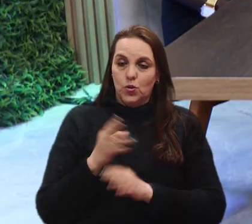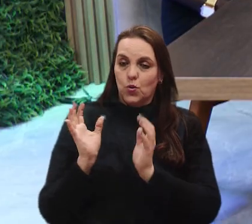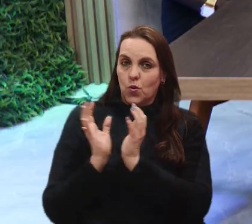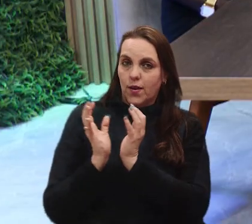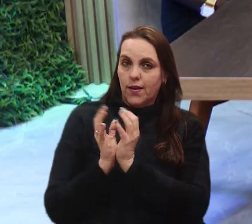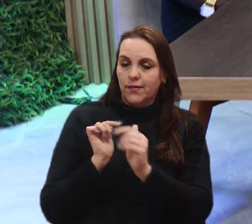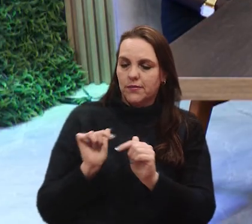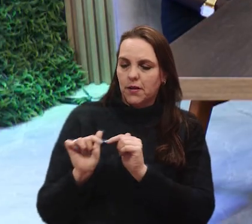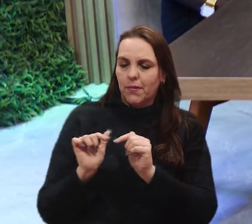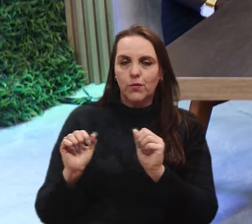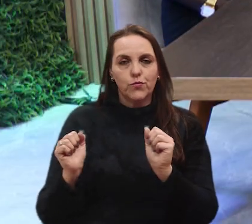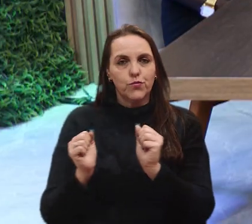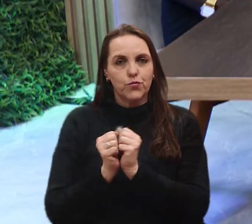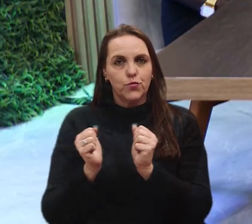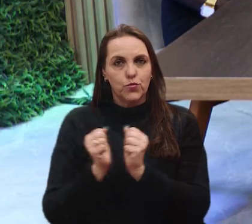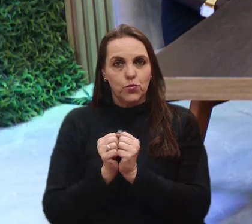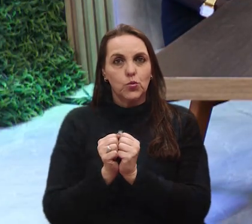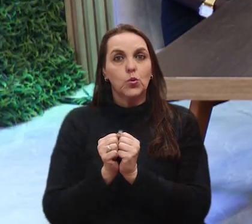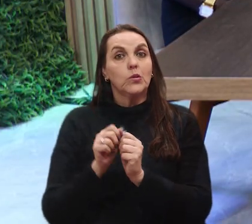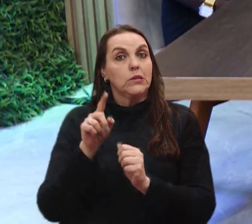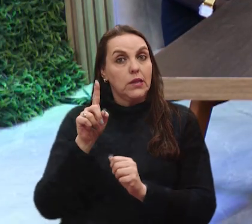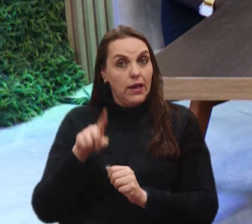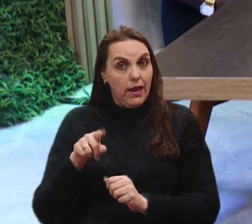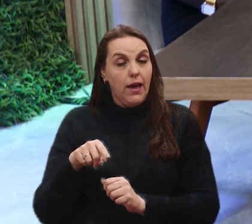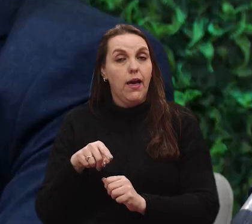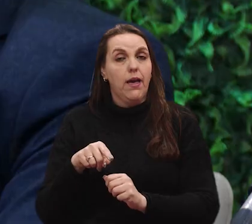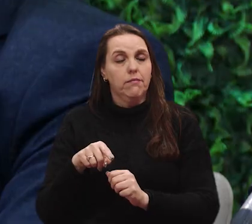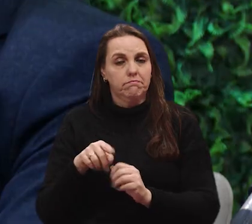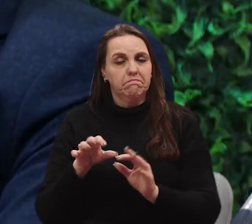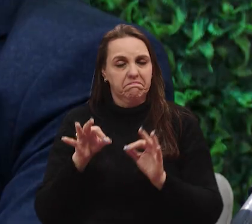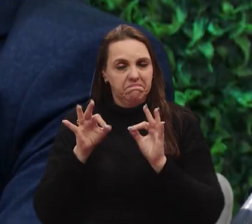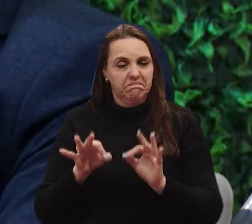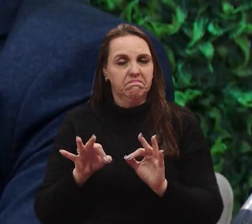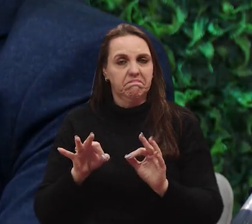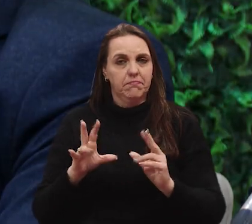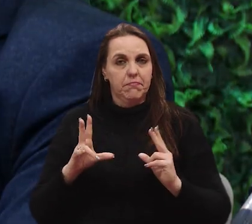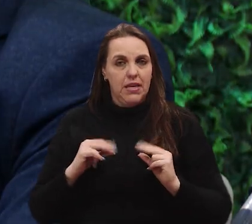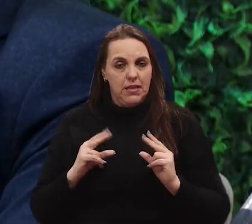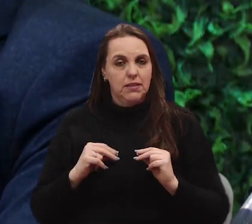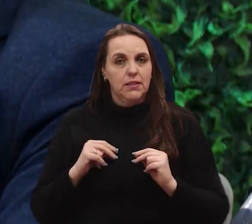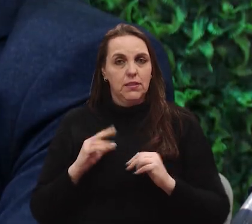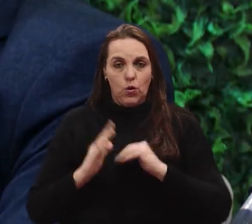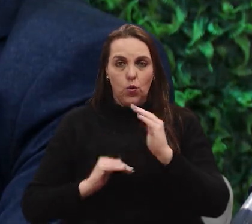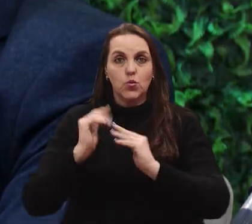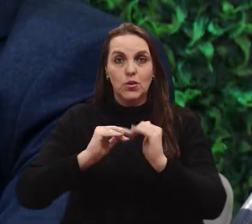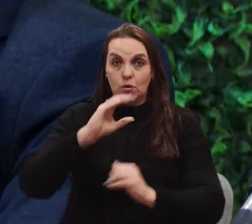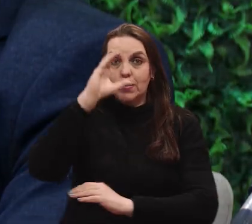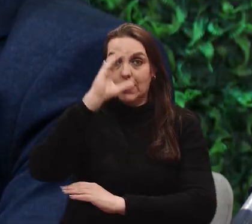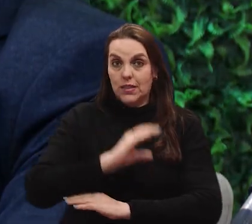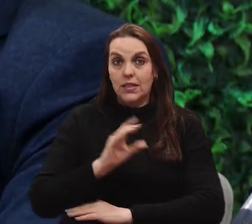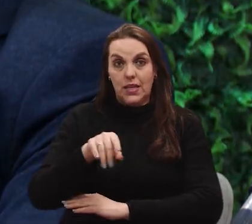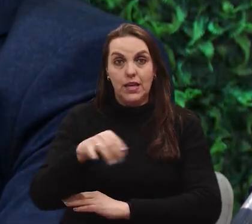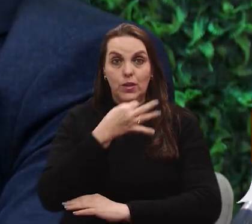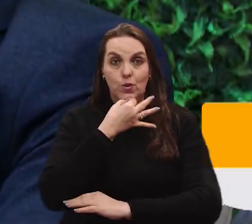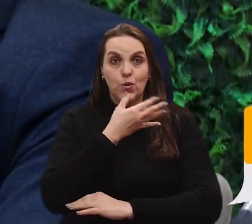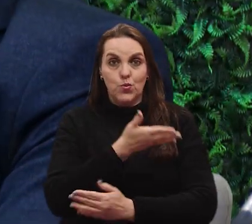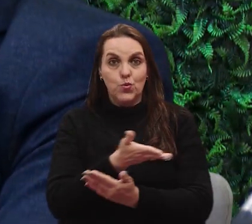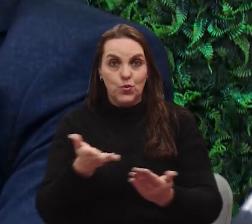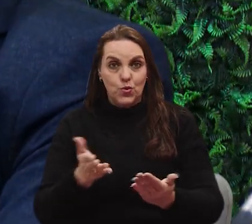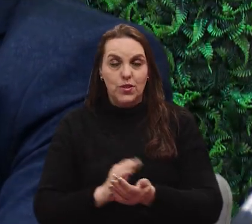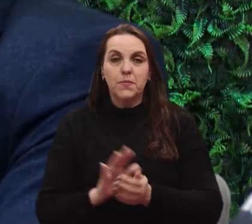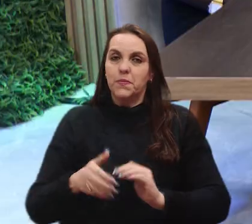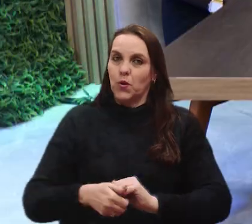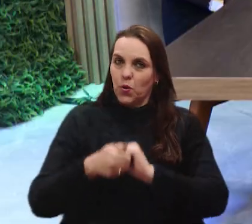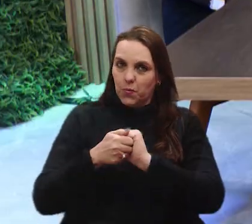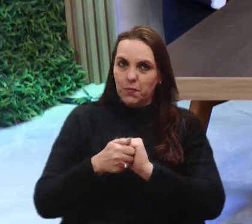que trabalham junto conosco nesse trabalho tão meritório para a construção da cidadania de nossa cidade. Perfeito.